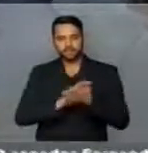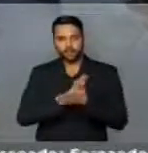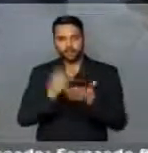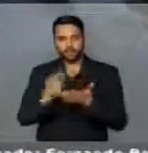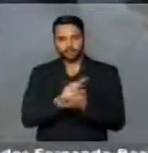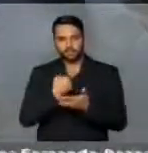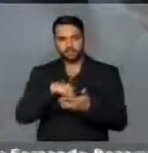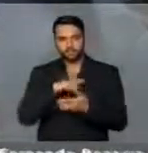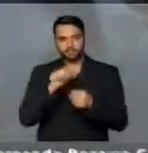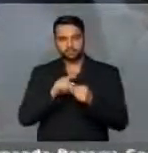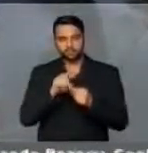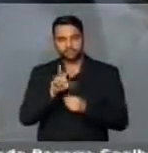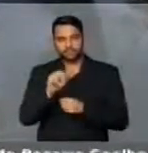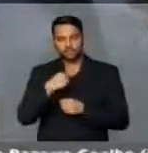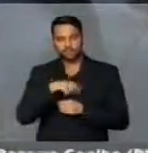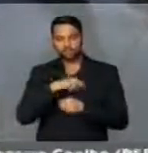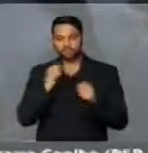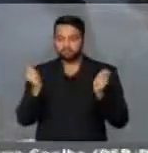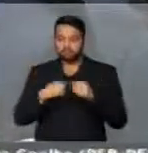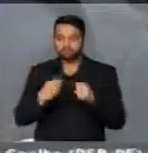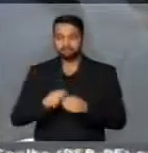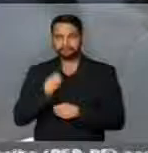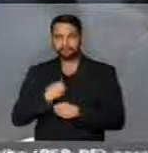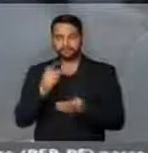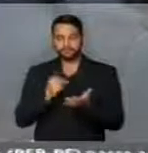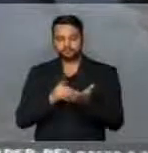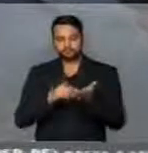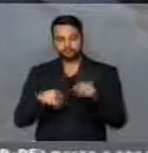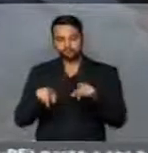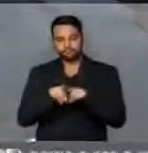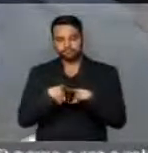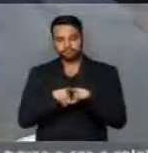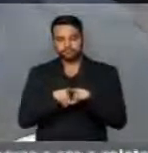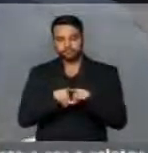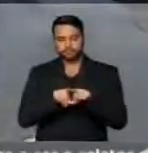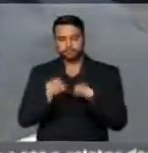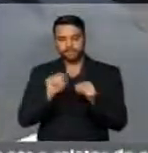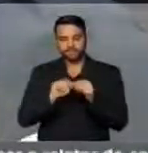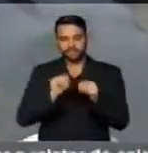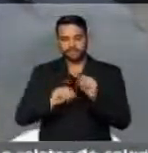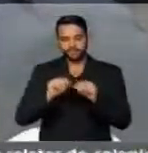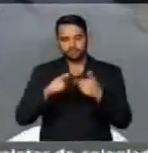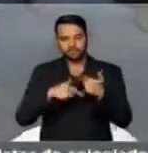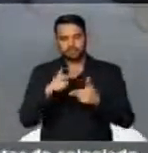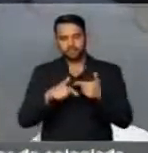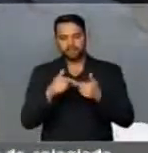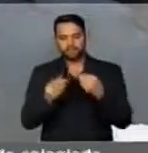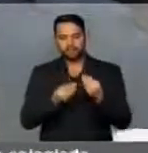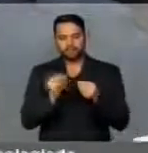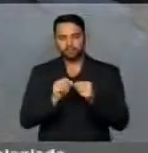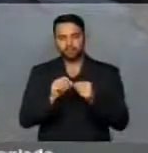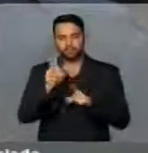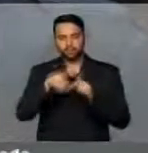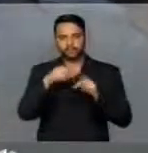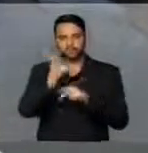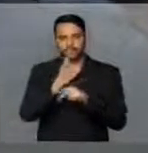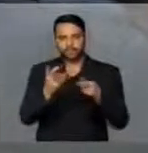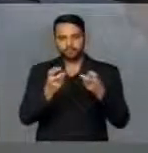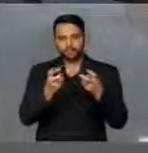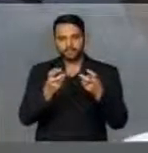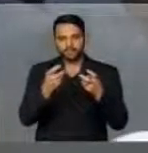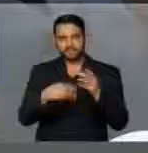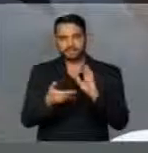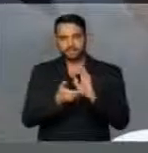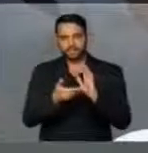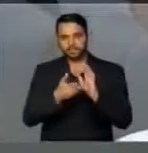efeito procrastinatório e aí a gente poder também fazer o trabalho ao modo que o Brasil perceba que esta